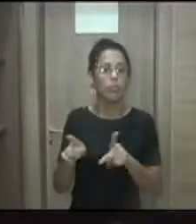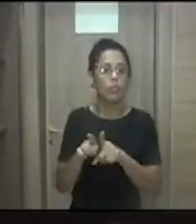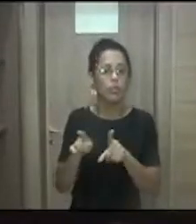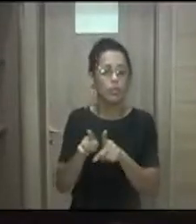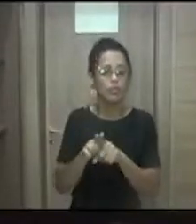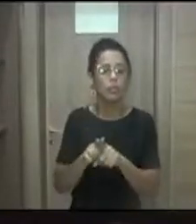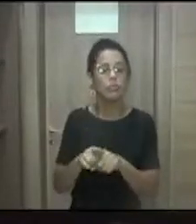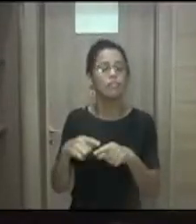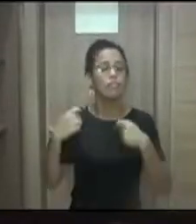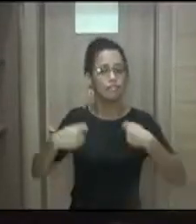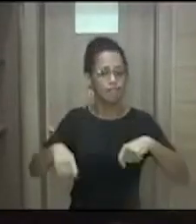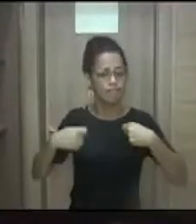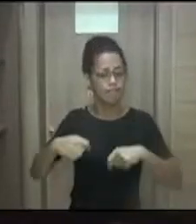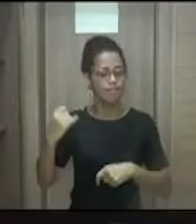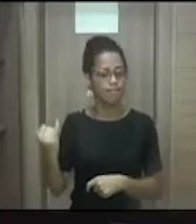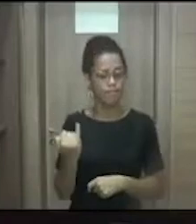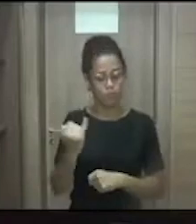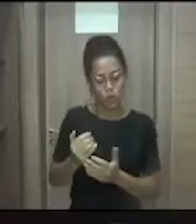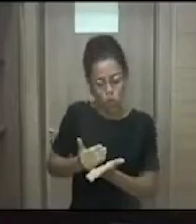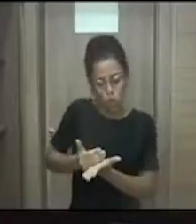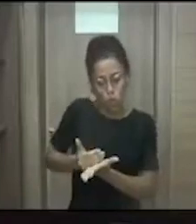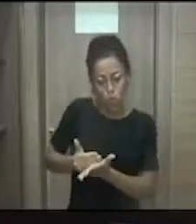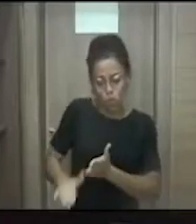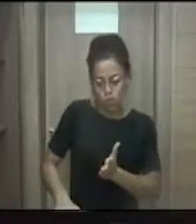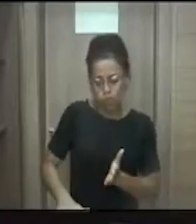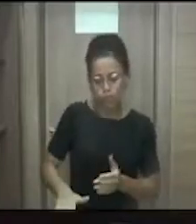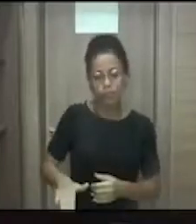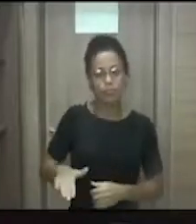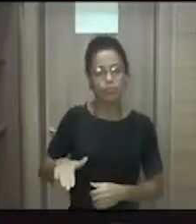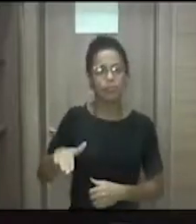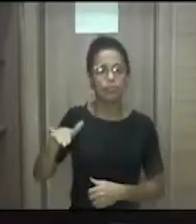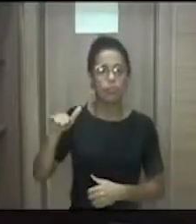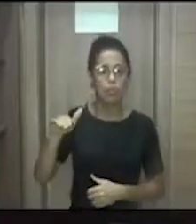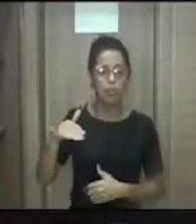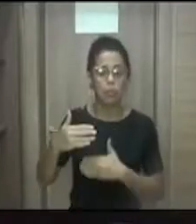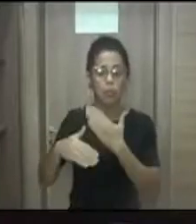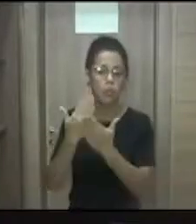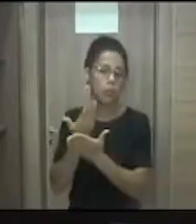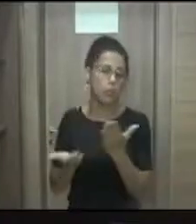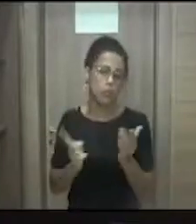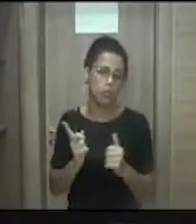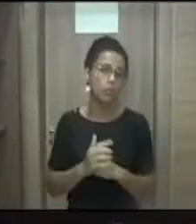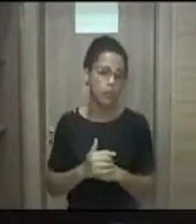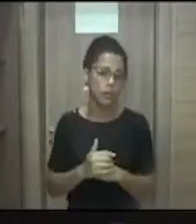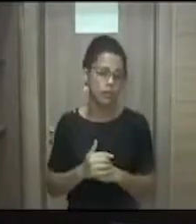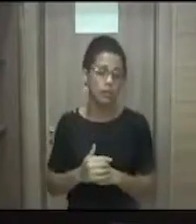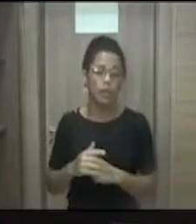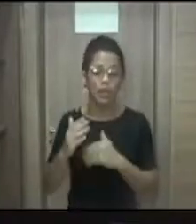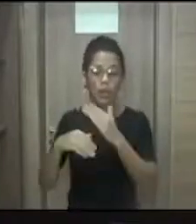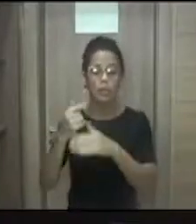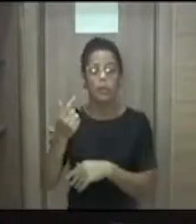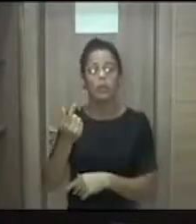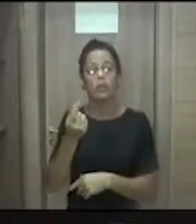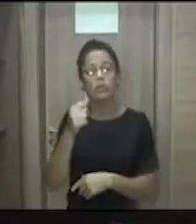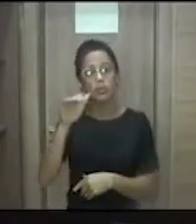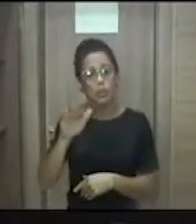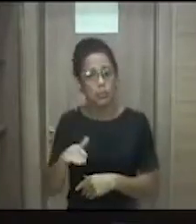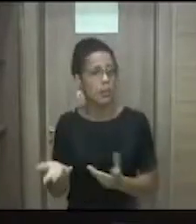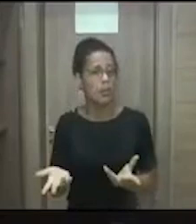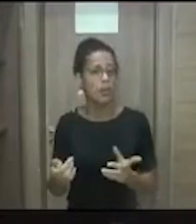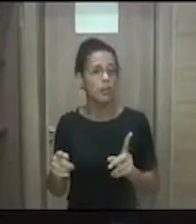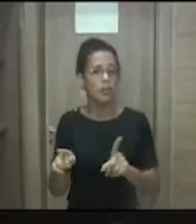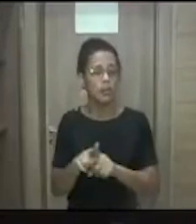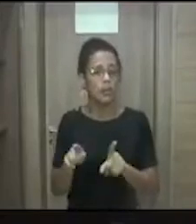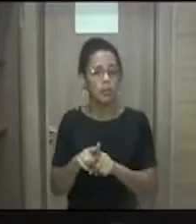acompanhamento realmente primário, para que não ocorra aquela perca e assim seja mais barato, não só para o paciente,